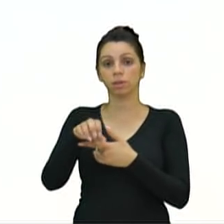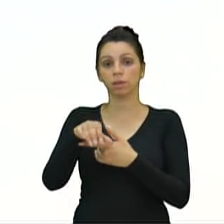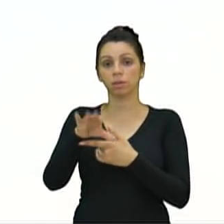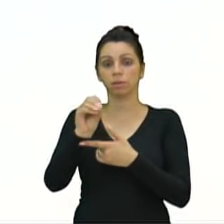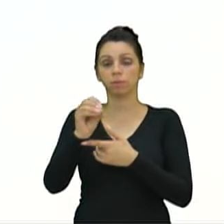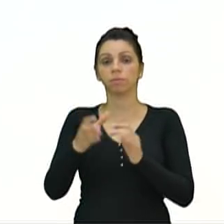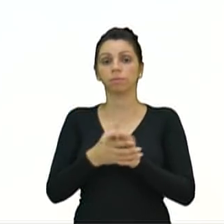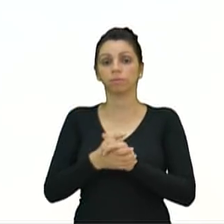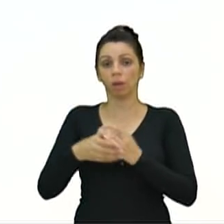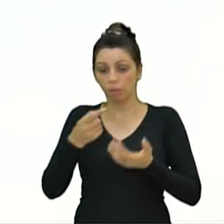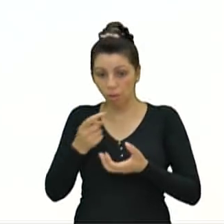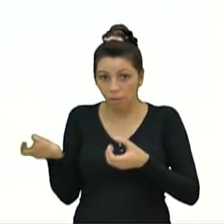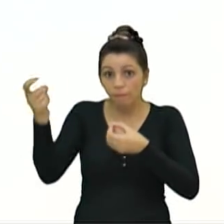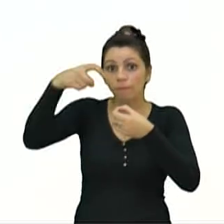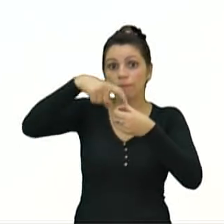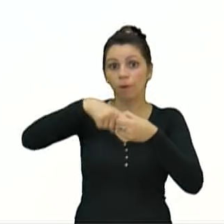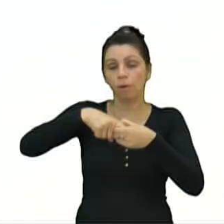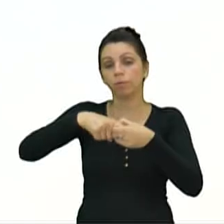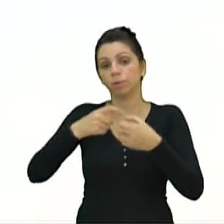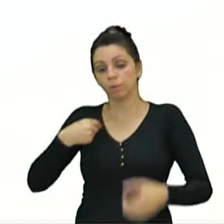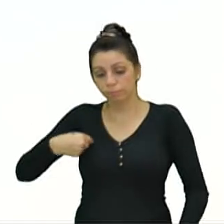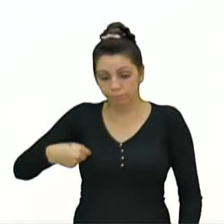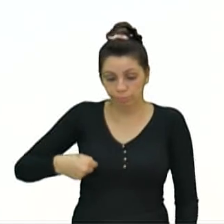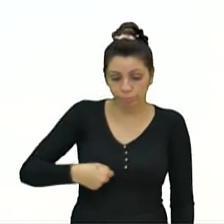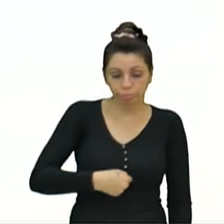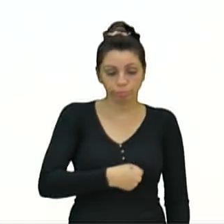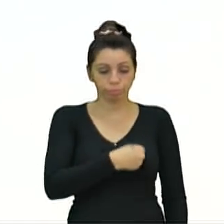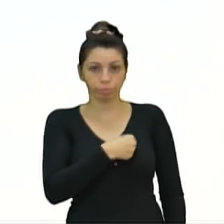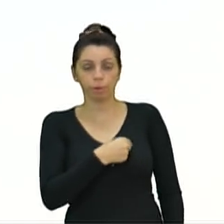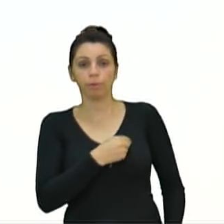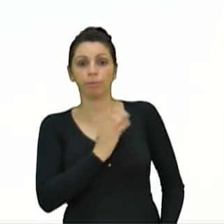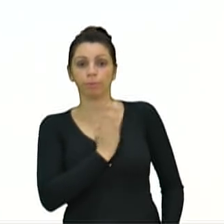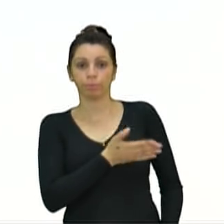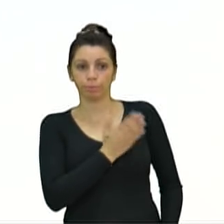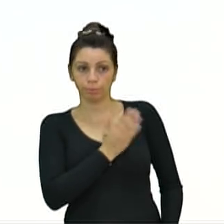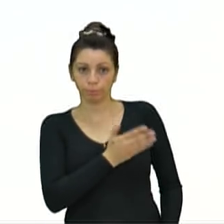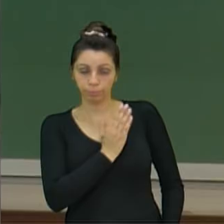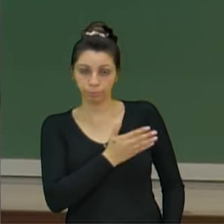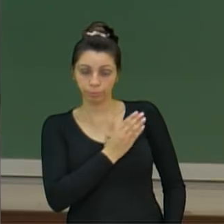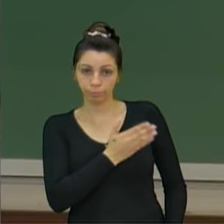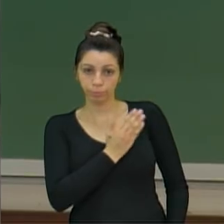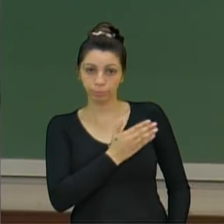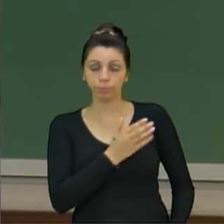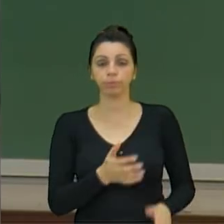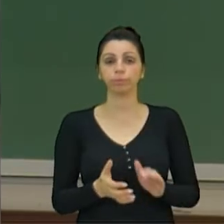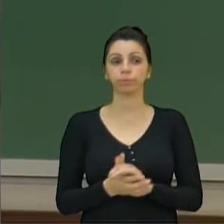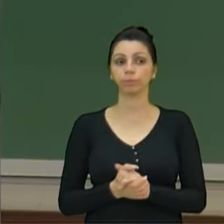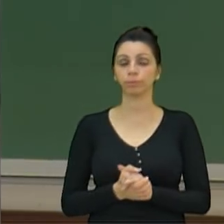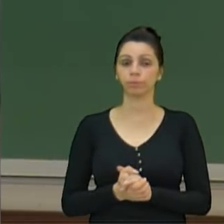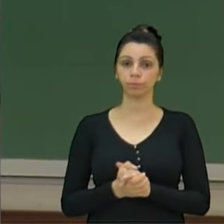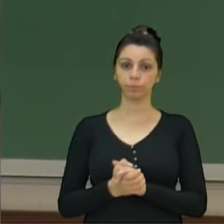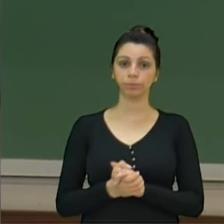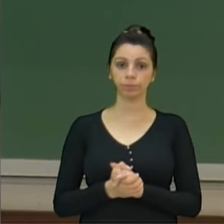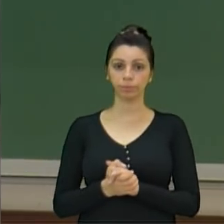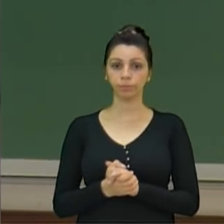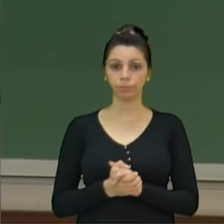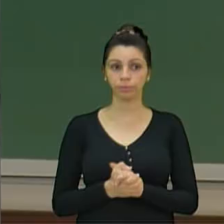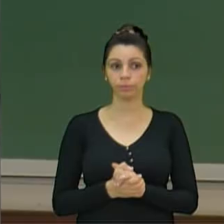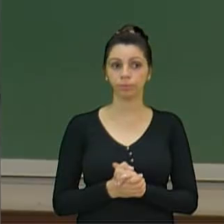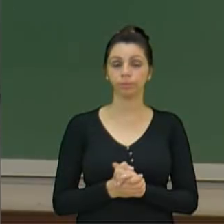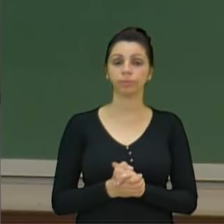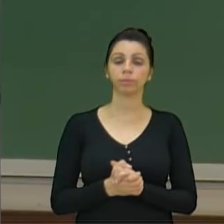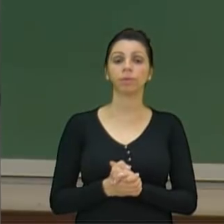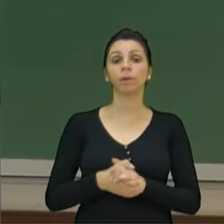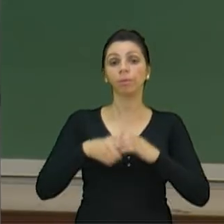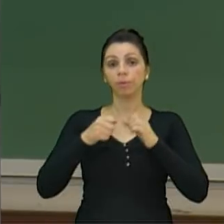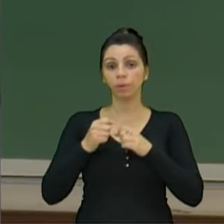aí então ele vai voltar para o coração, tá? Então ele libera o gás carbônico, absorve o gás oxigênio e esse